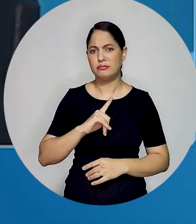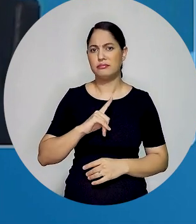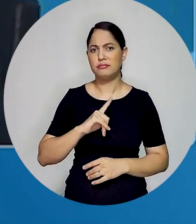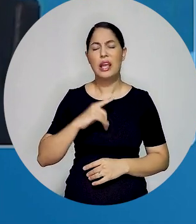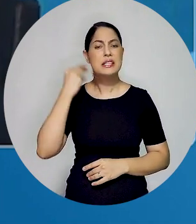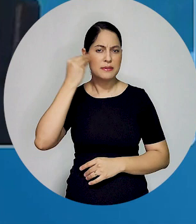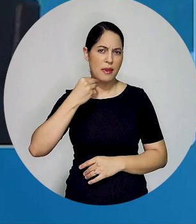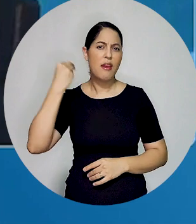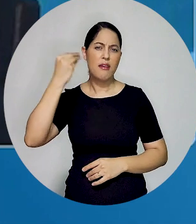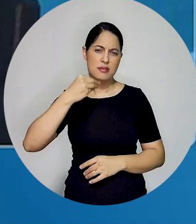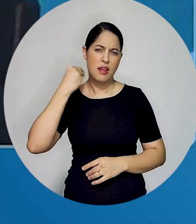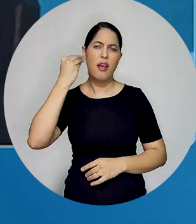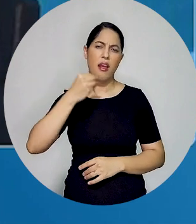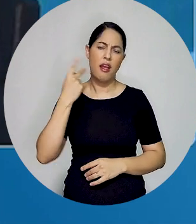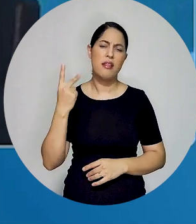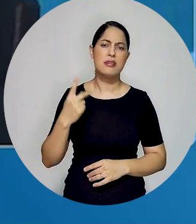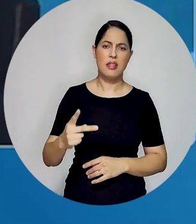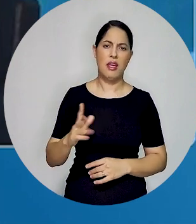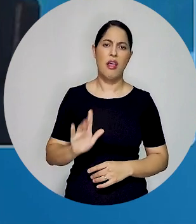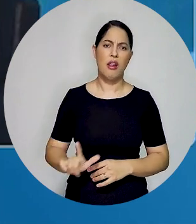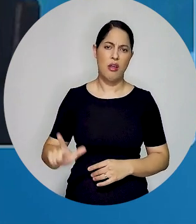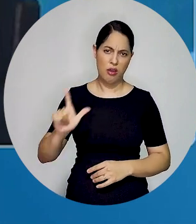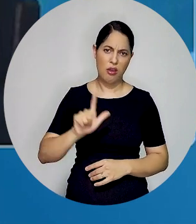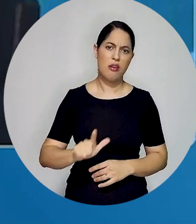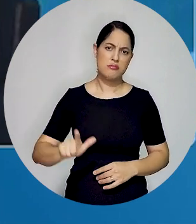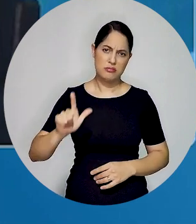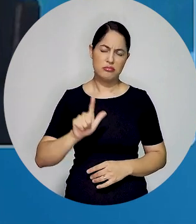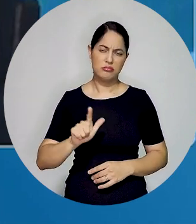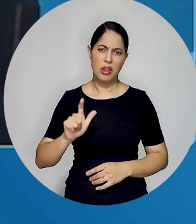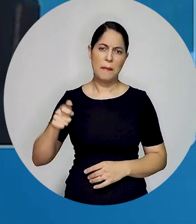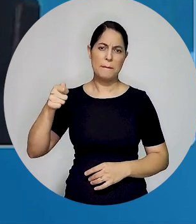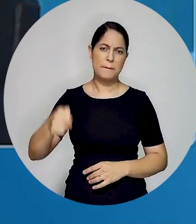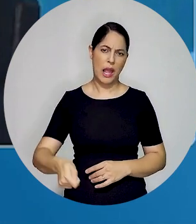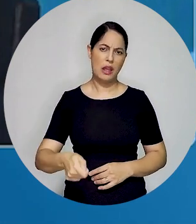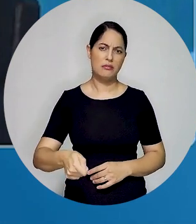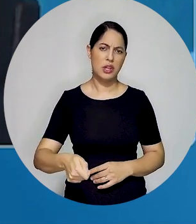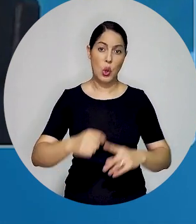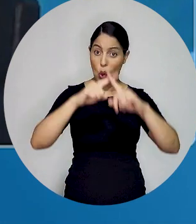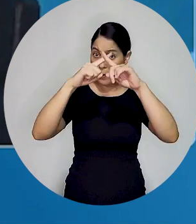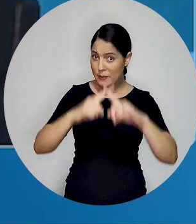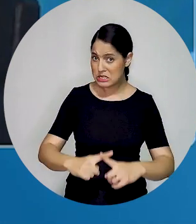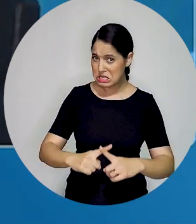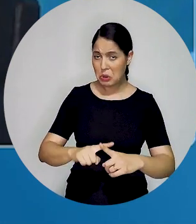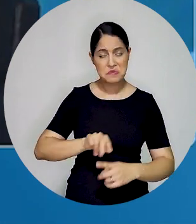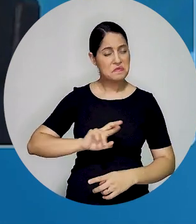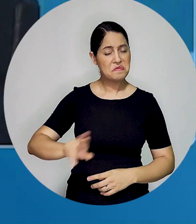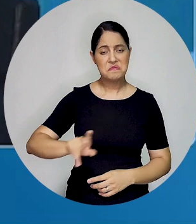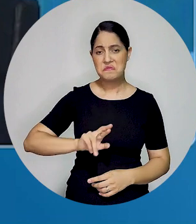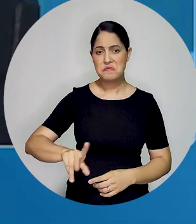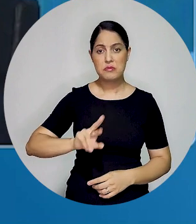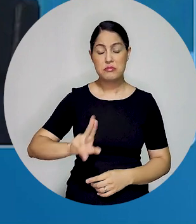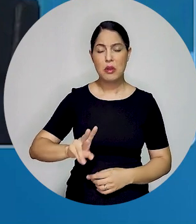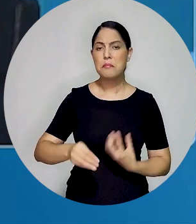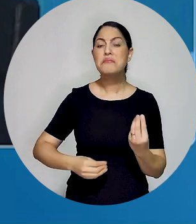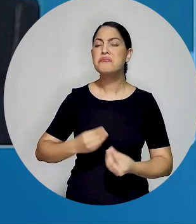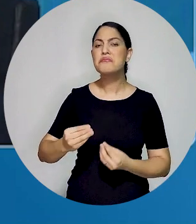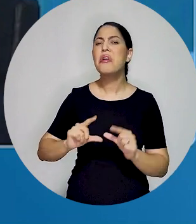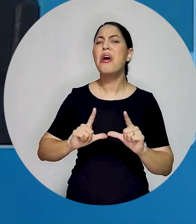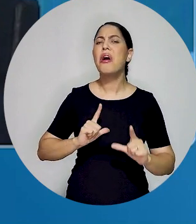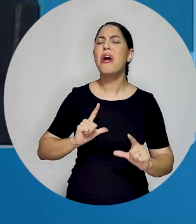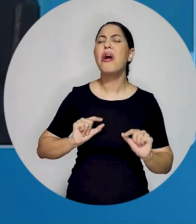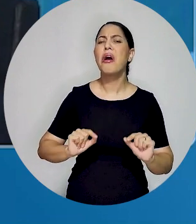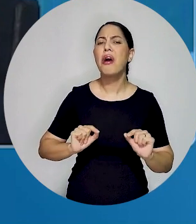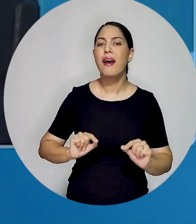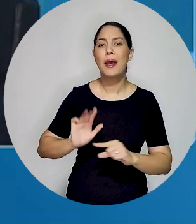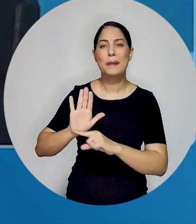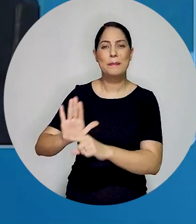finalidade, com a sua especialidade própria, né? De modo que não há competição, há sim